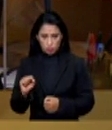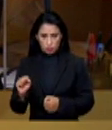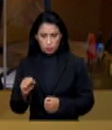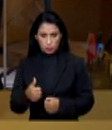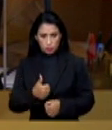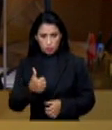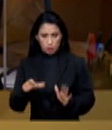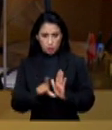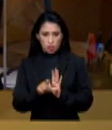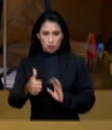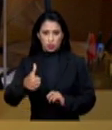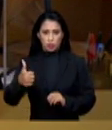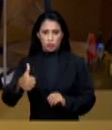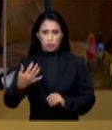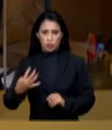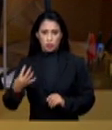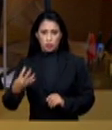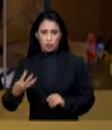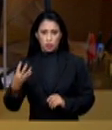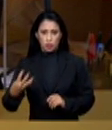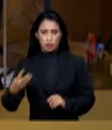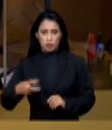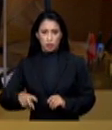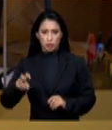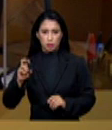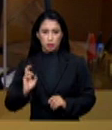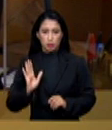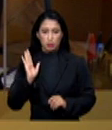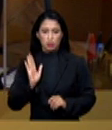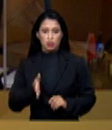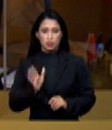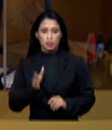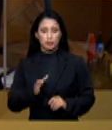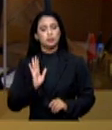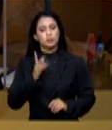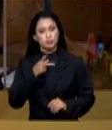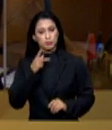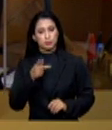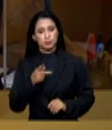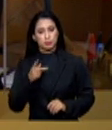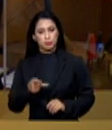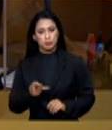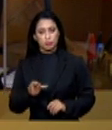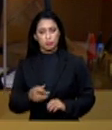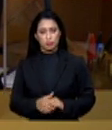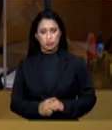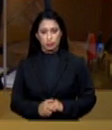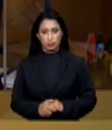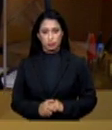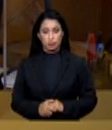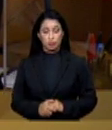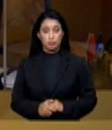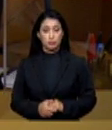Lei 11445/2007 já apontou